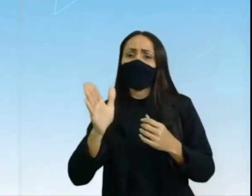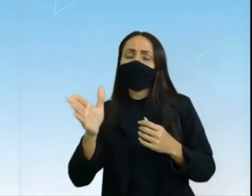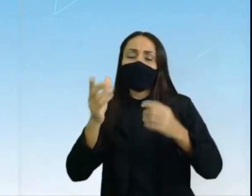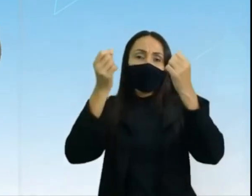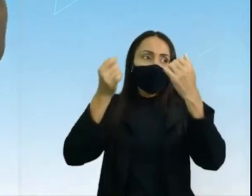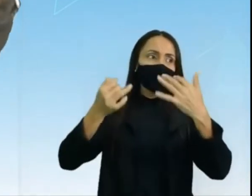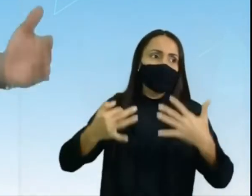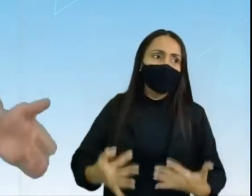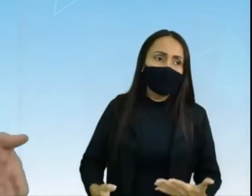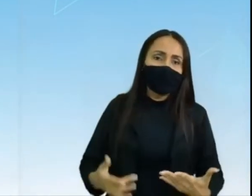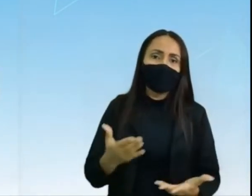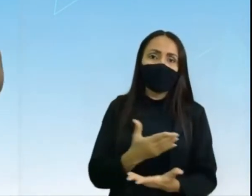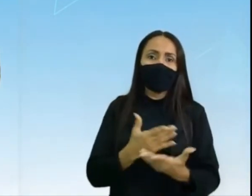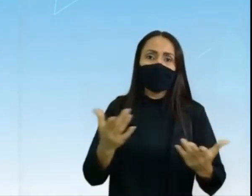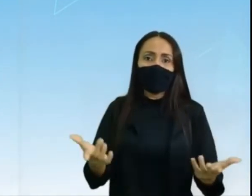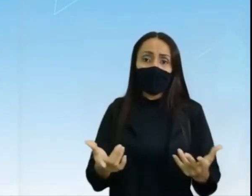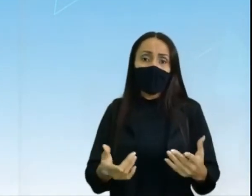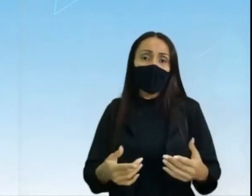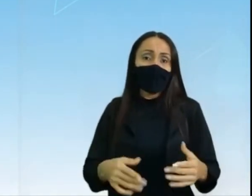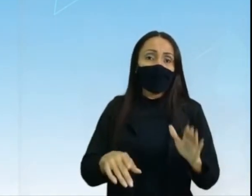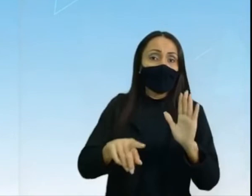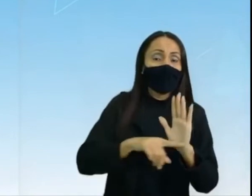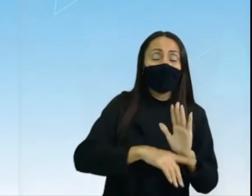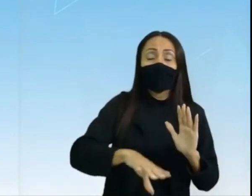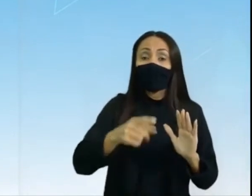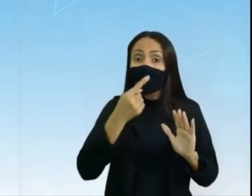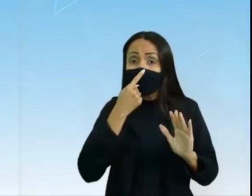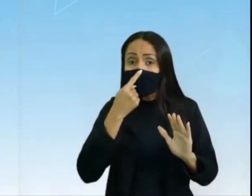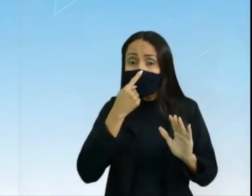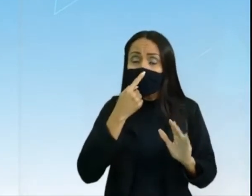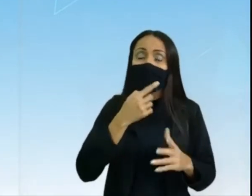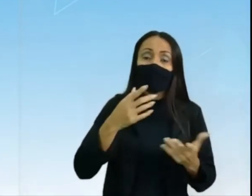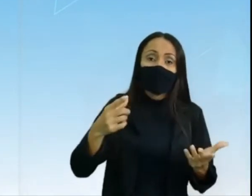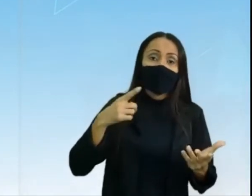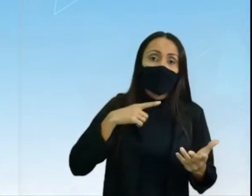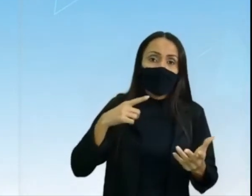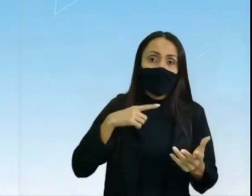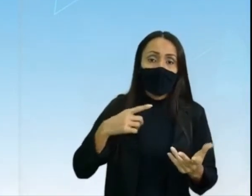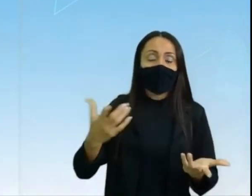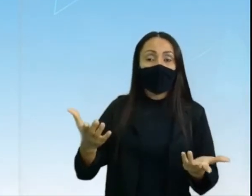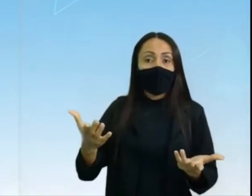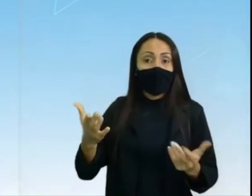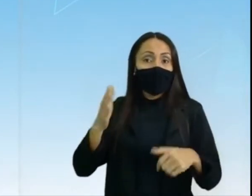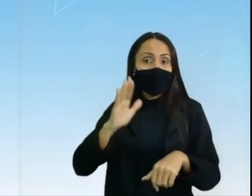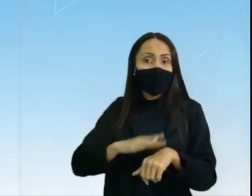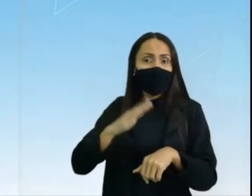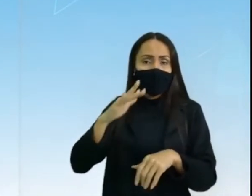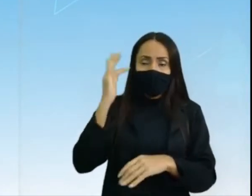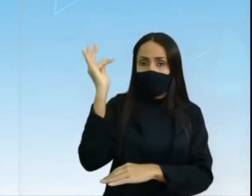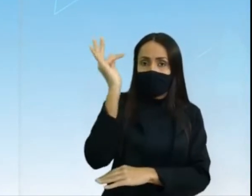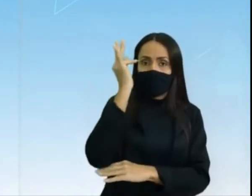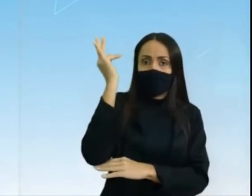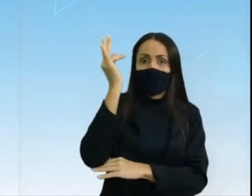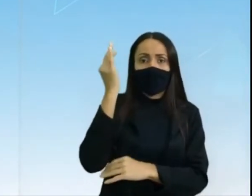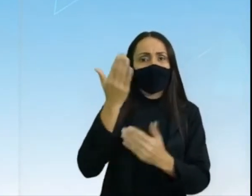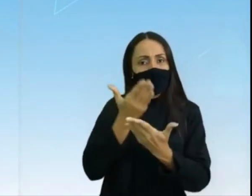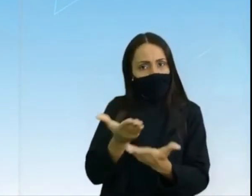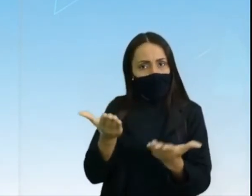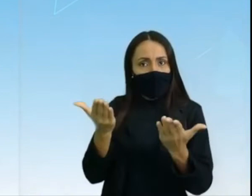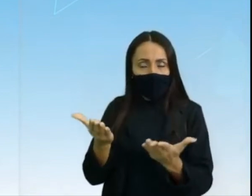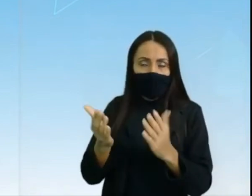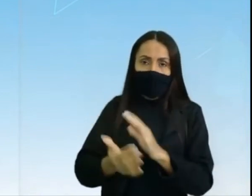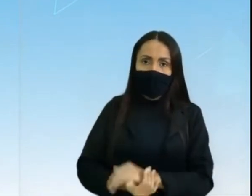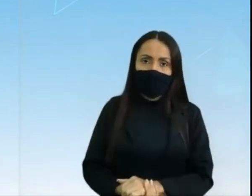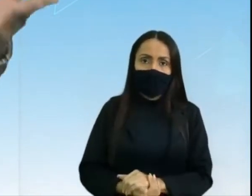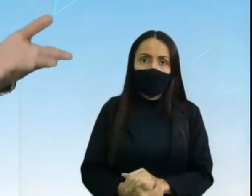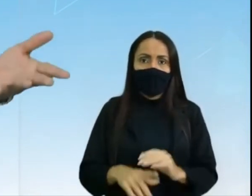falei. Quanto menos intimidade você tiver com seu interlocutor, mais formal você será. Ou